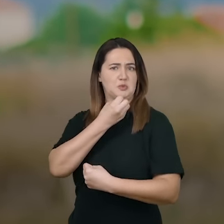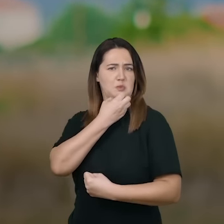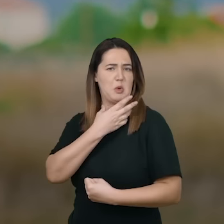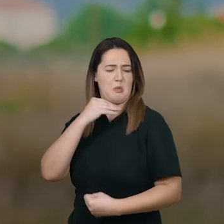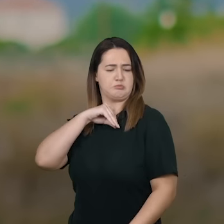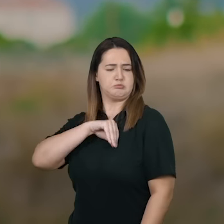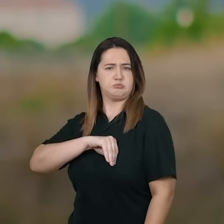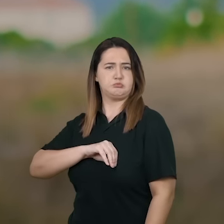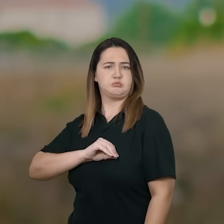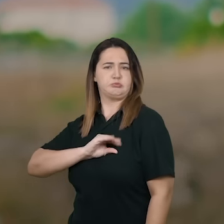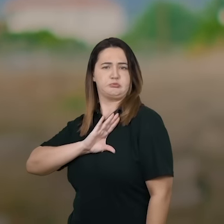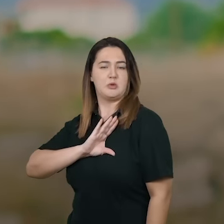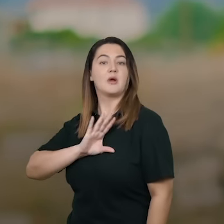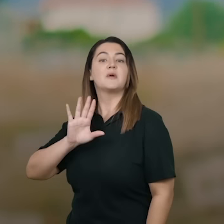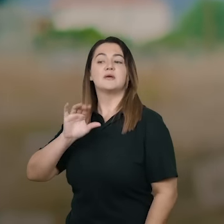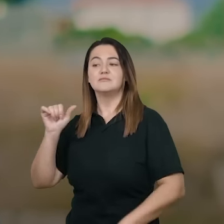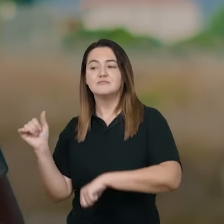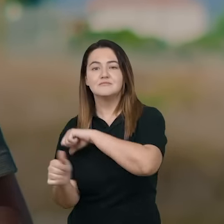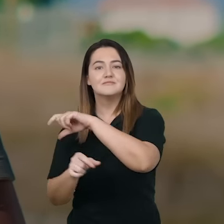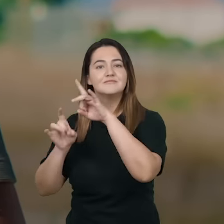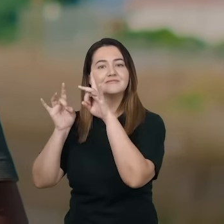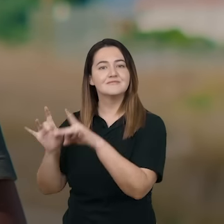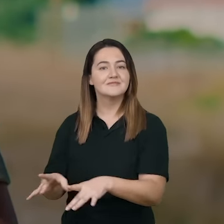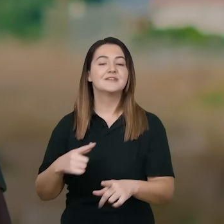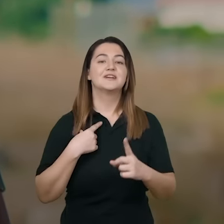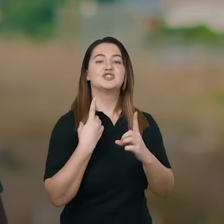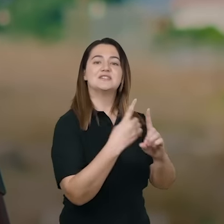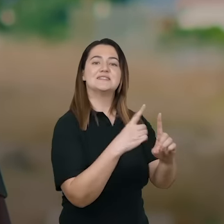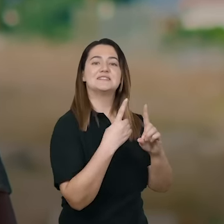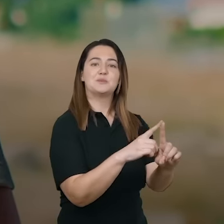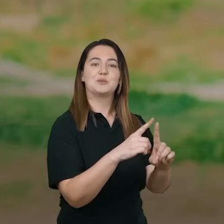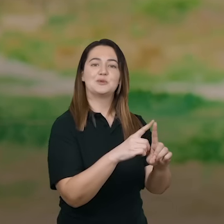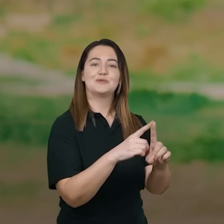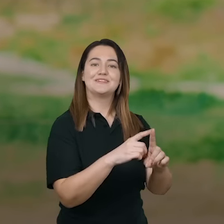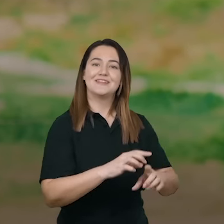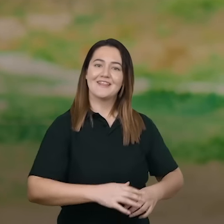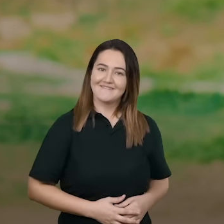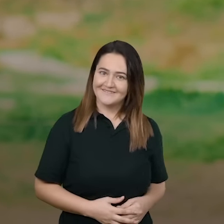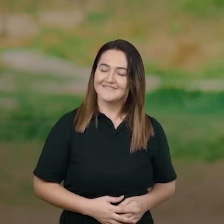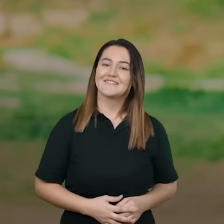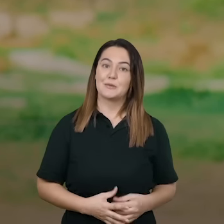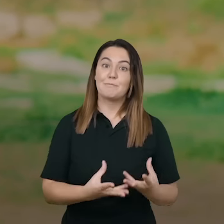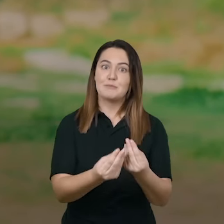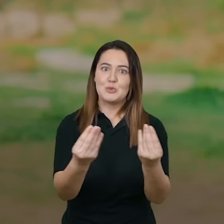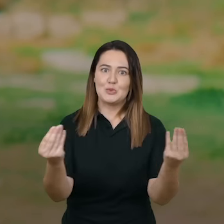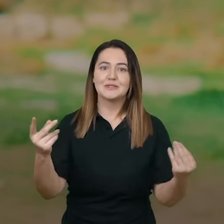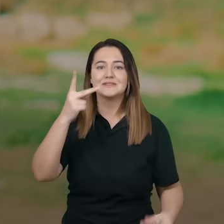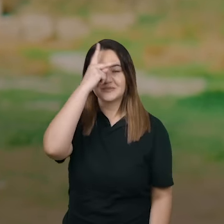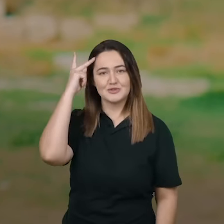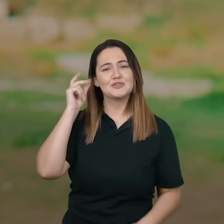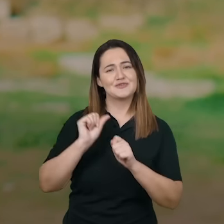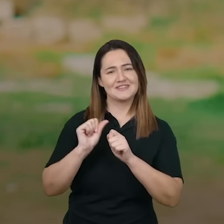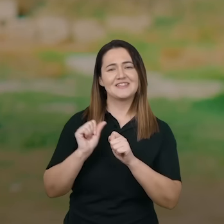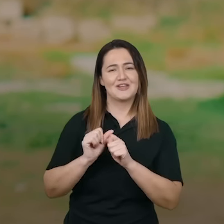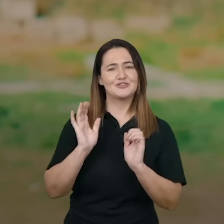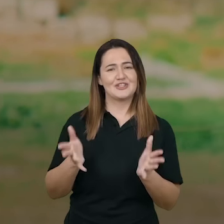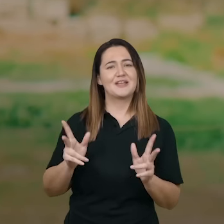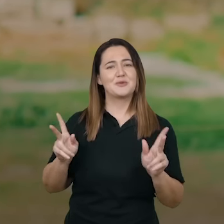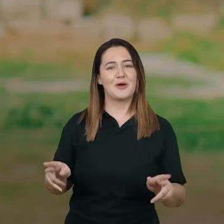de econômico da cidade, para ser um servo do evangelho de Jesus Cristo, como, aliás, muitos outros fizeram ao longo do